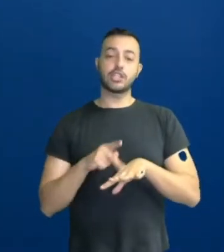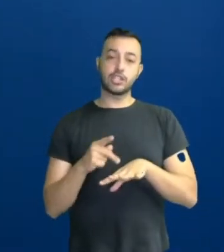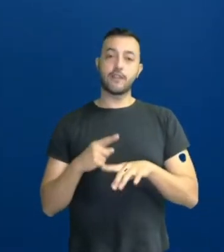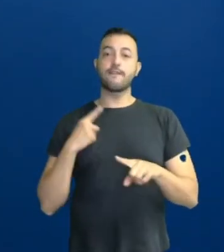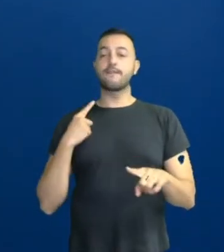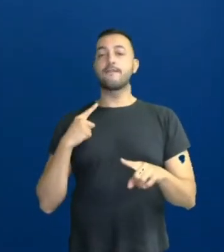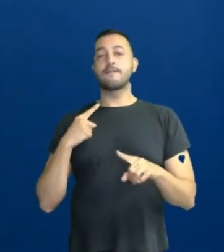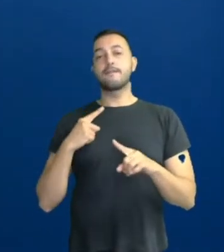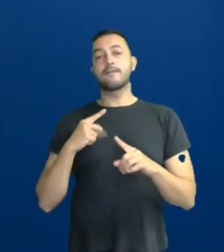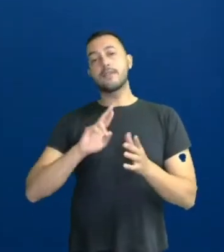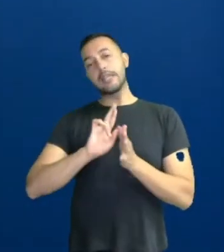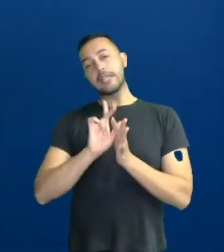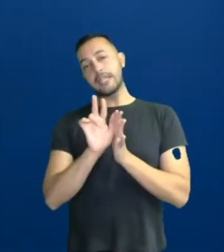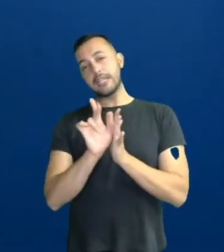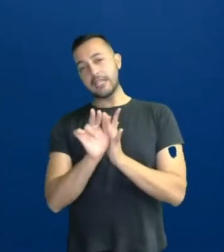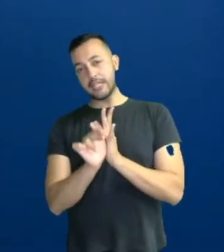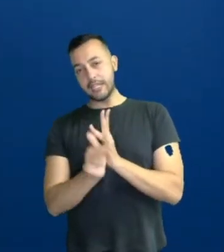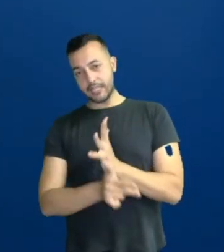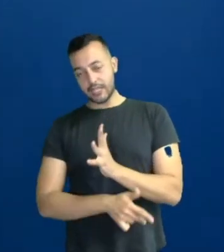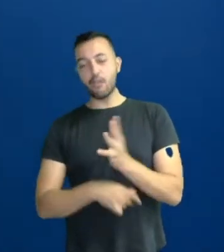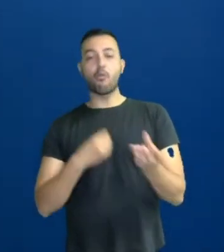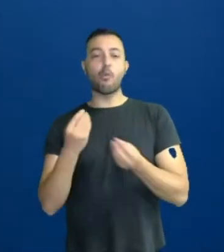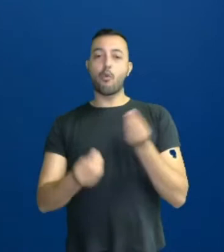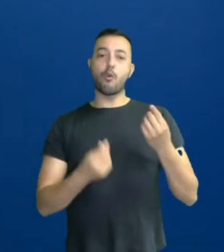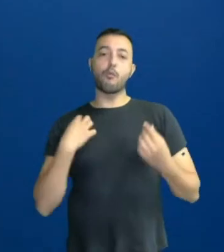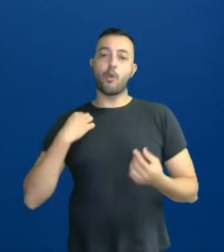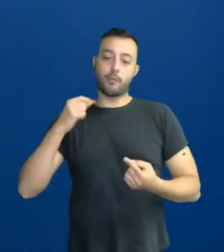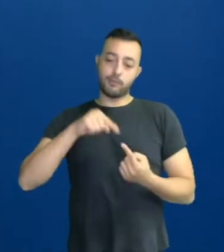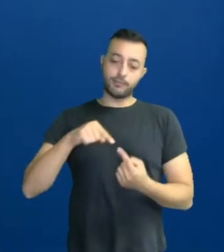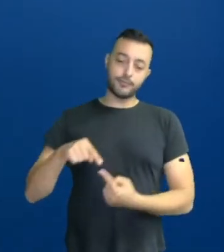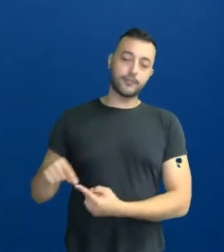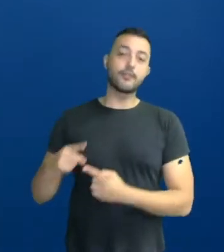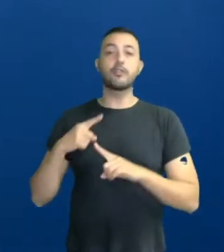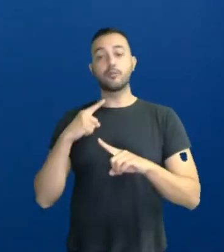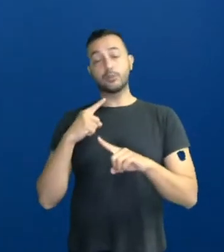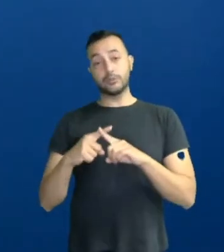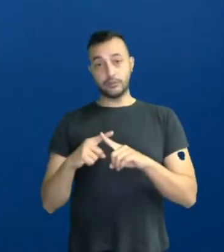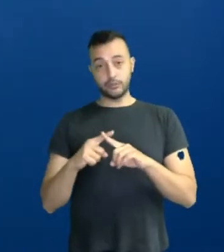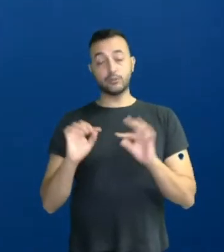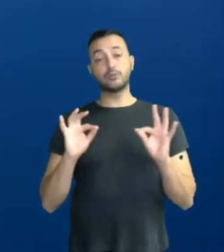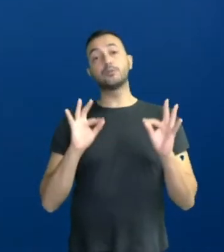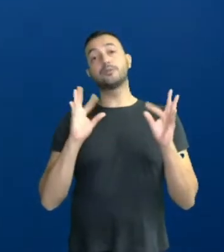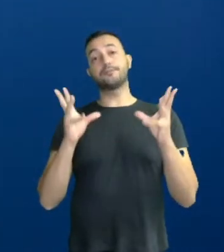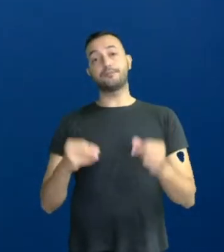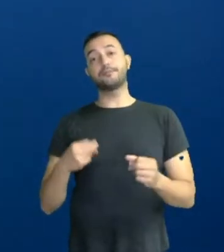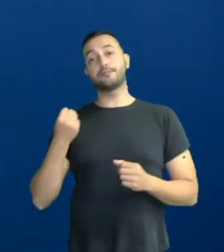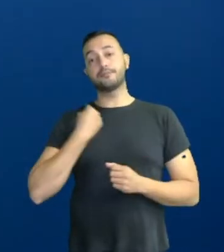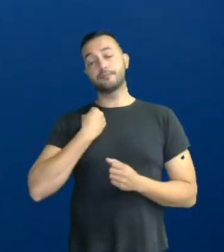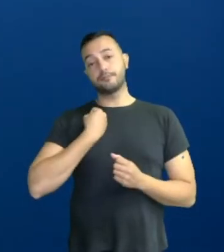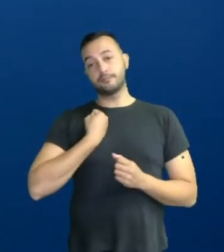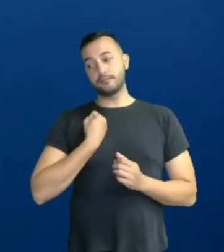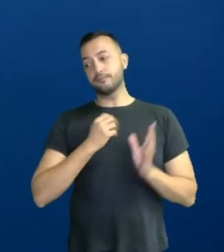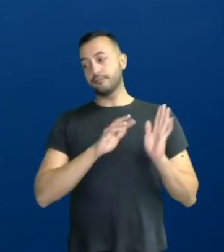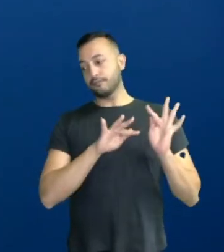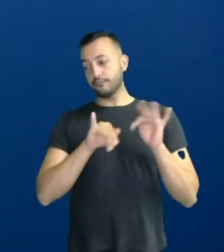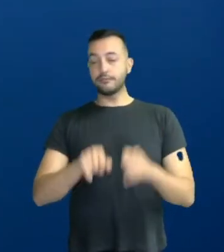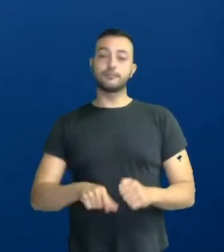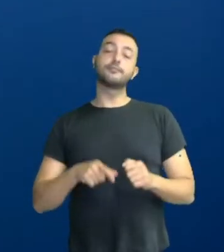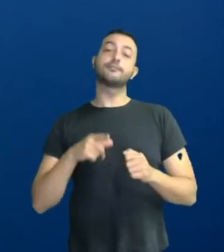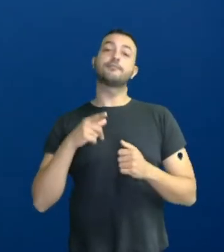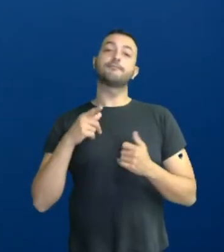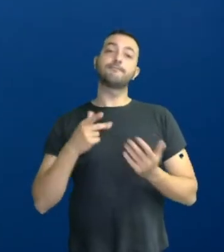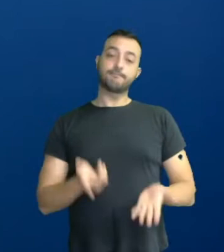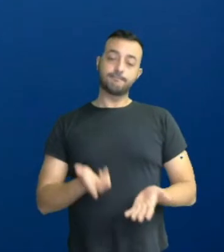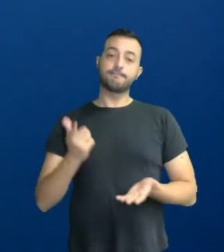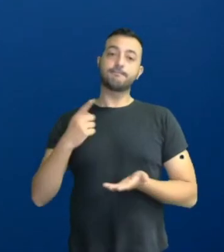De quantas maneiras distintas Arnaldo poderá se vestir. Então, você vai multiplicar todos esses valores. Ao final, você vai